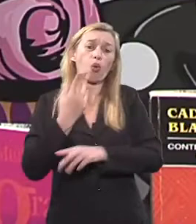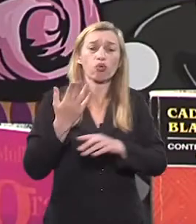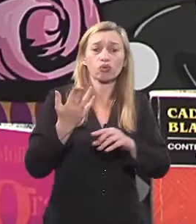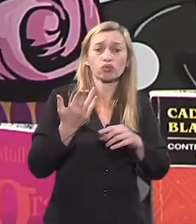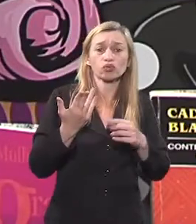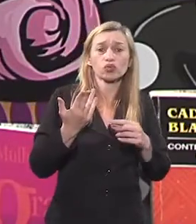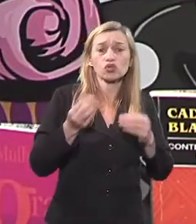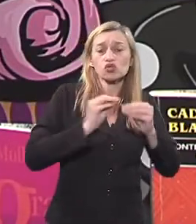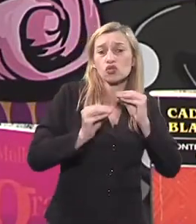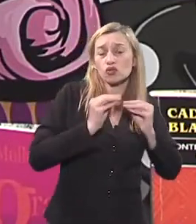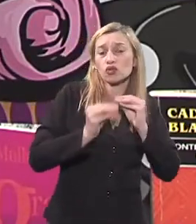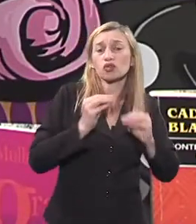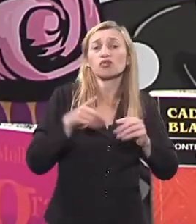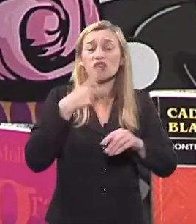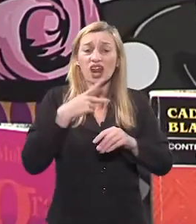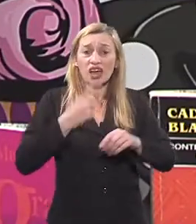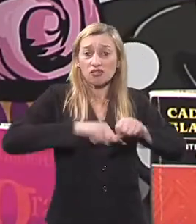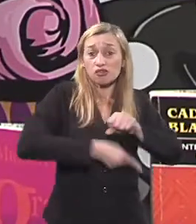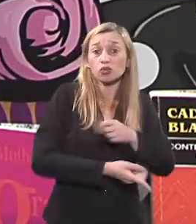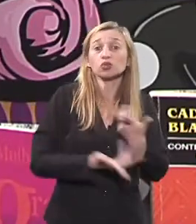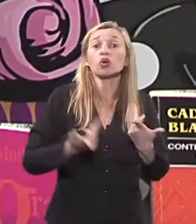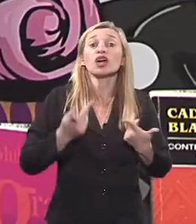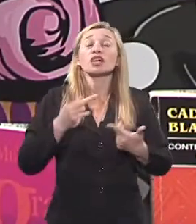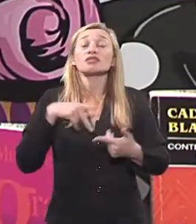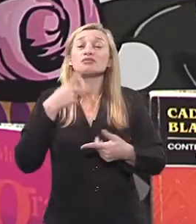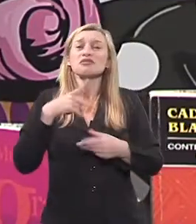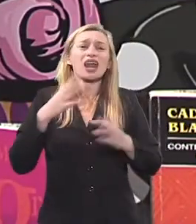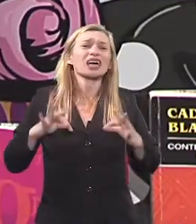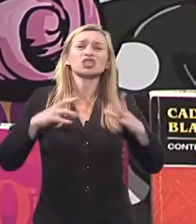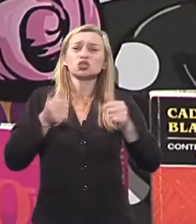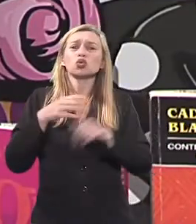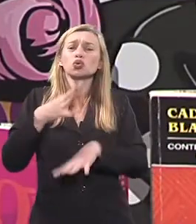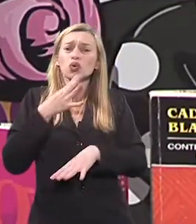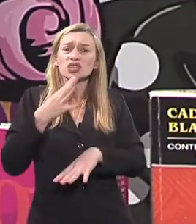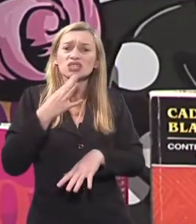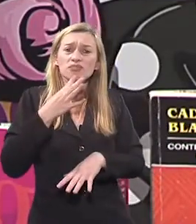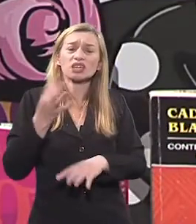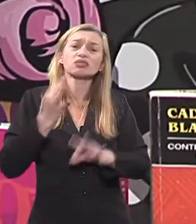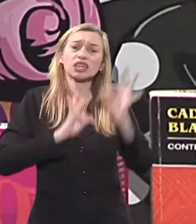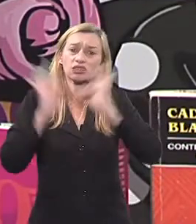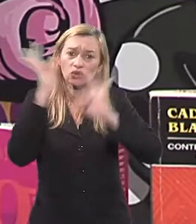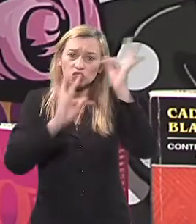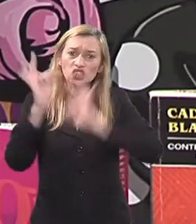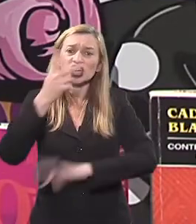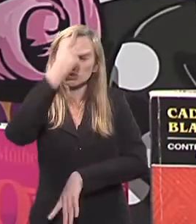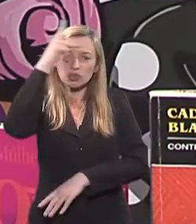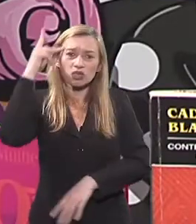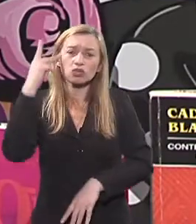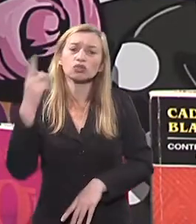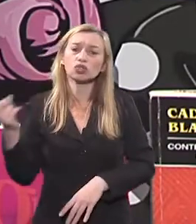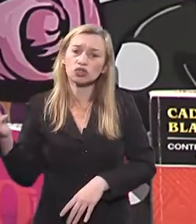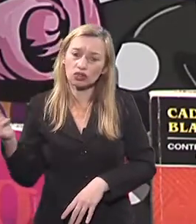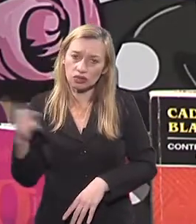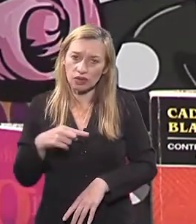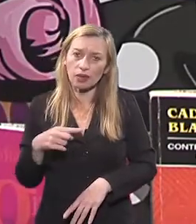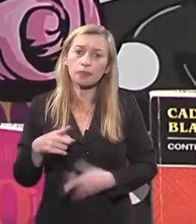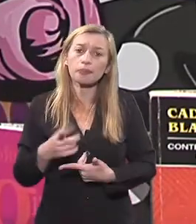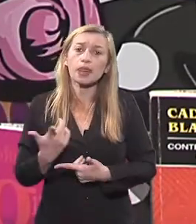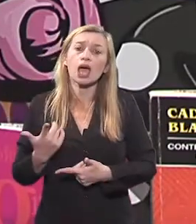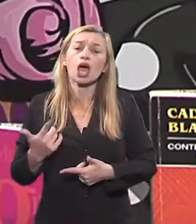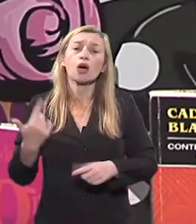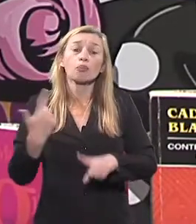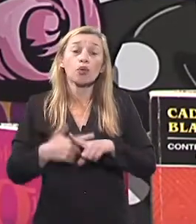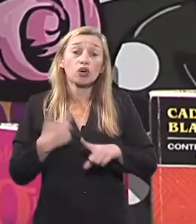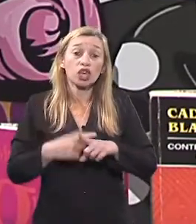filmes e tal, de falar disso a fundo, de falar de todo o conhecimento e tecnologia que essas pessoas trouxeram,